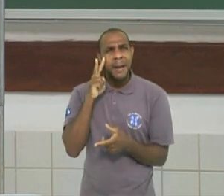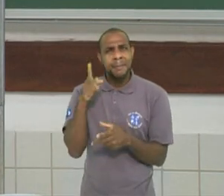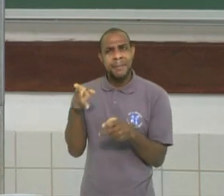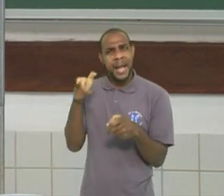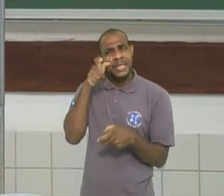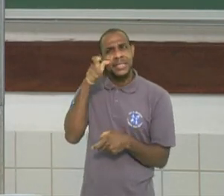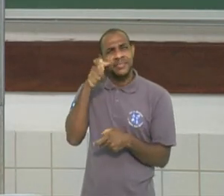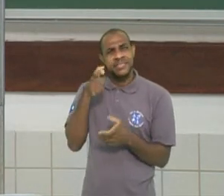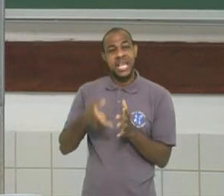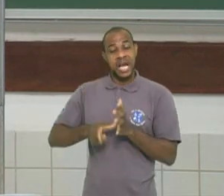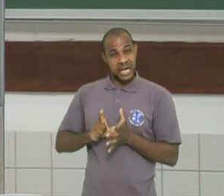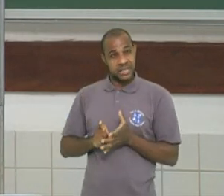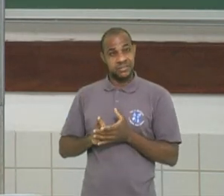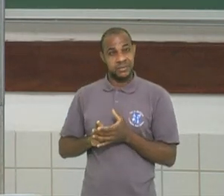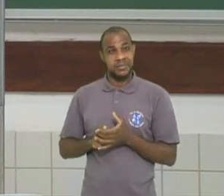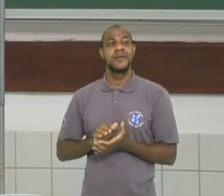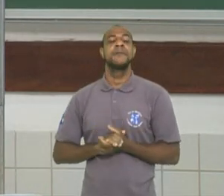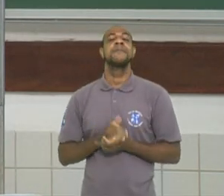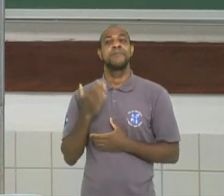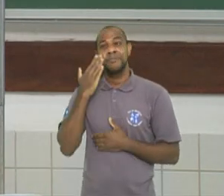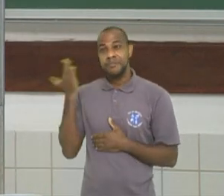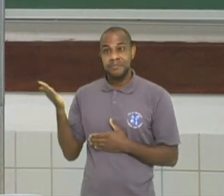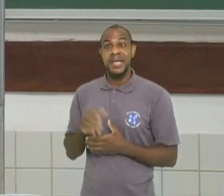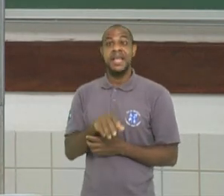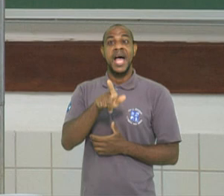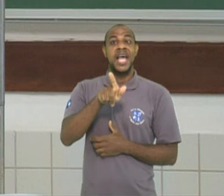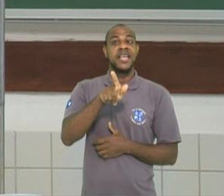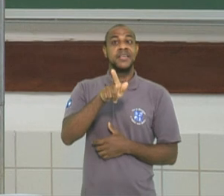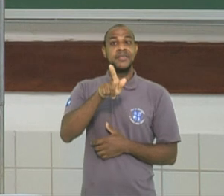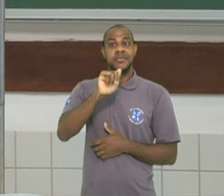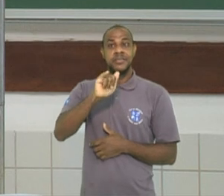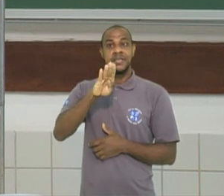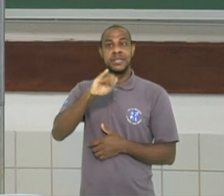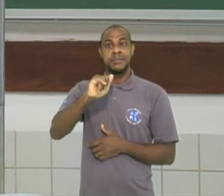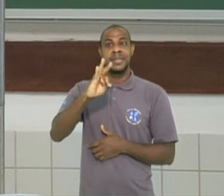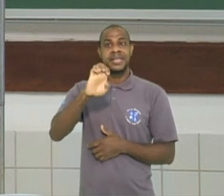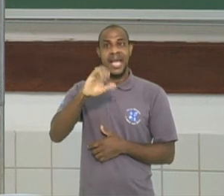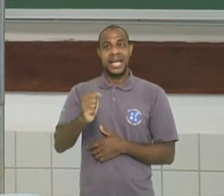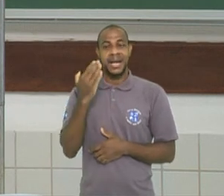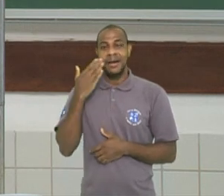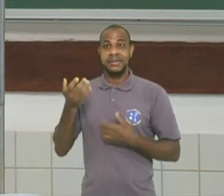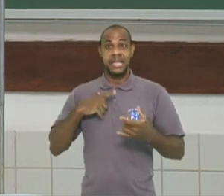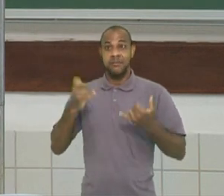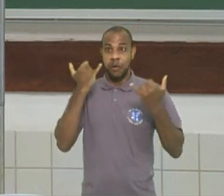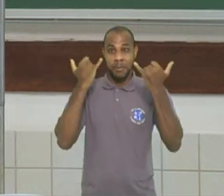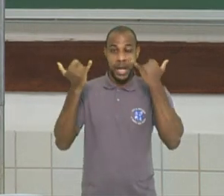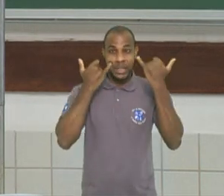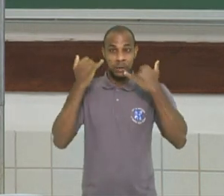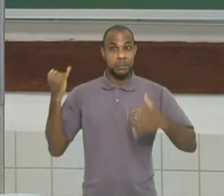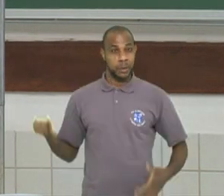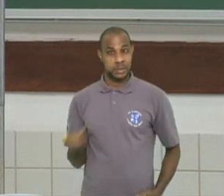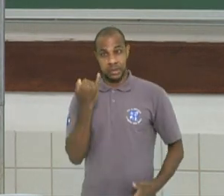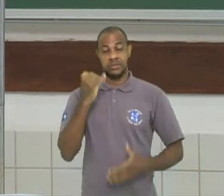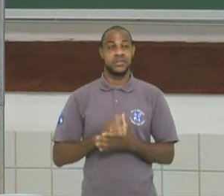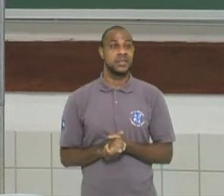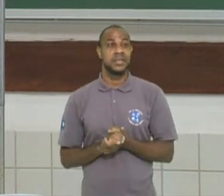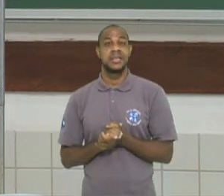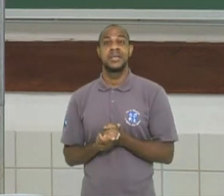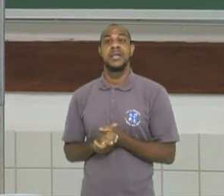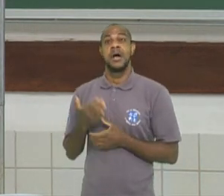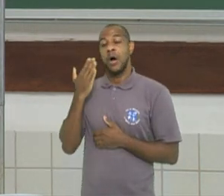vídeo muito legal ainda na Gibiteca né gente vai ter mais informações importantes eu quero que vocês prestem bastante atenção